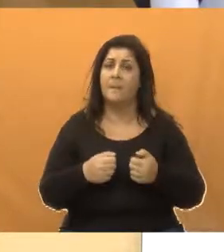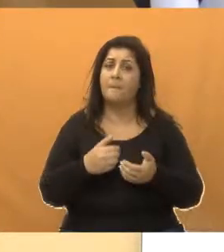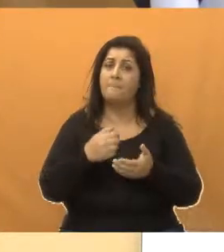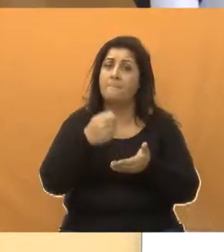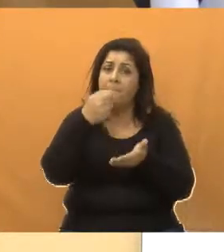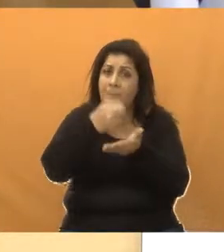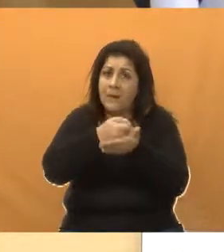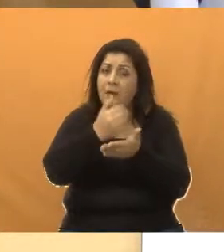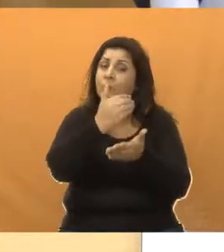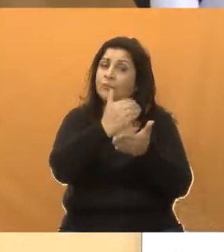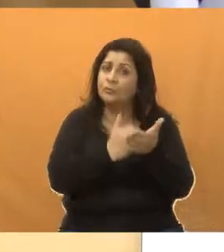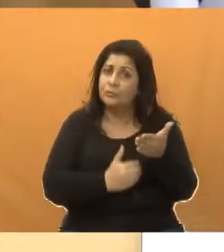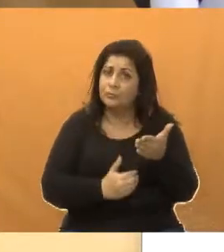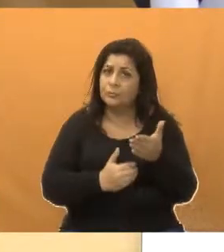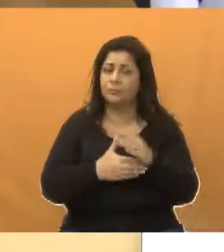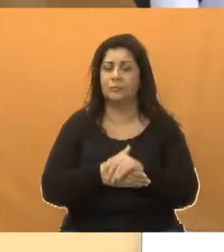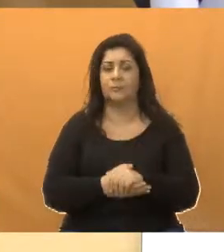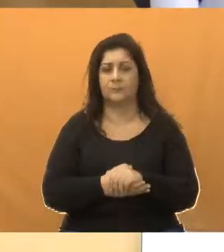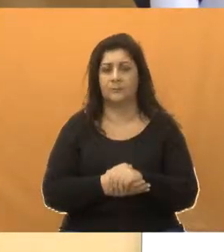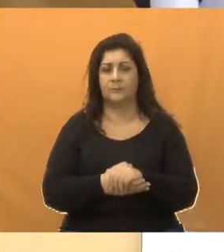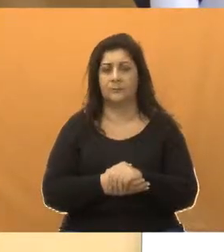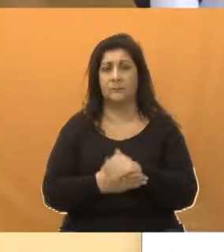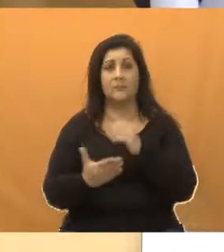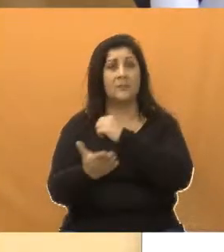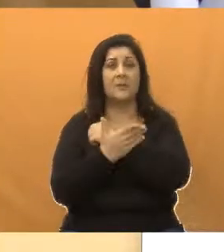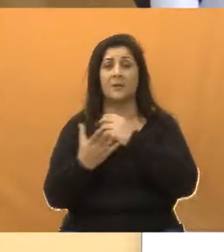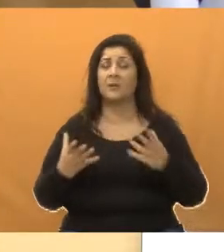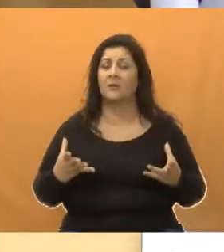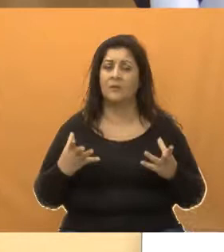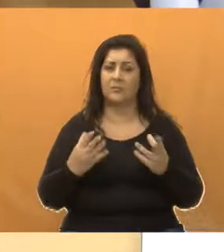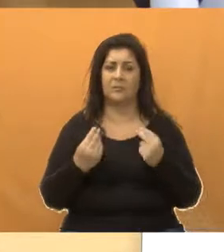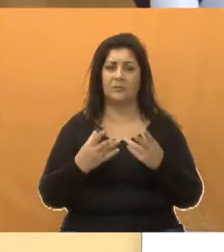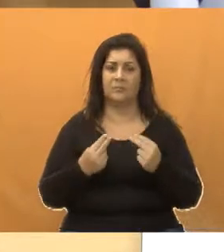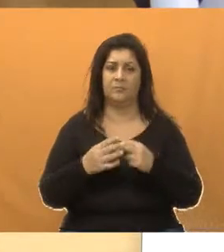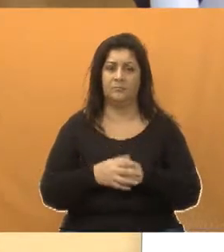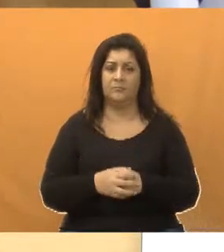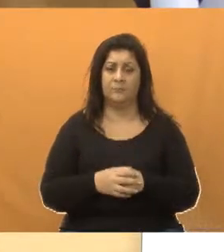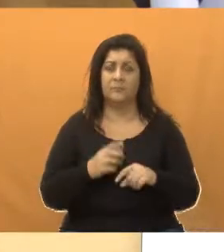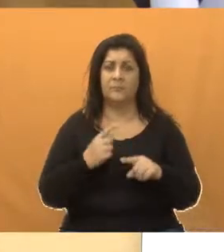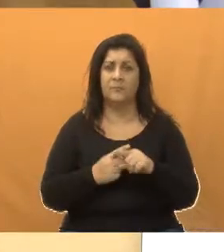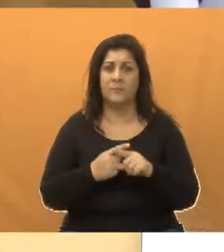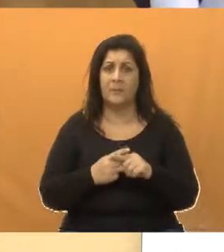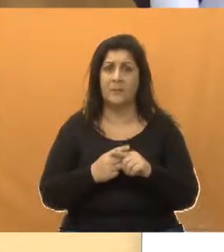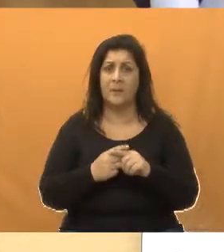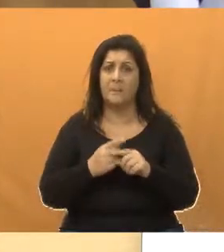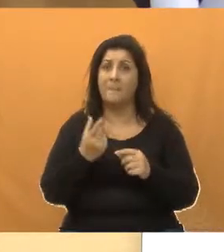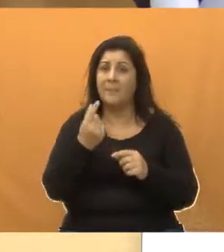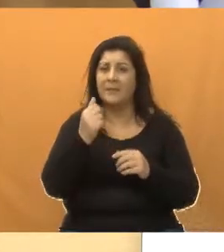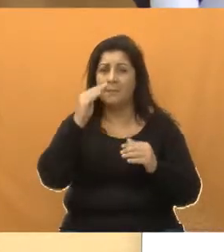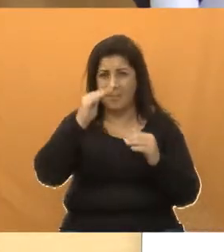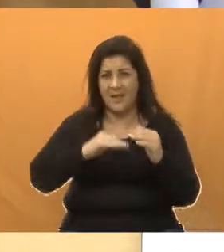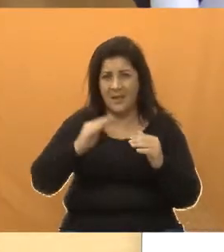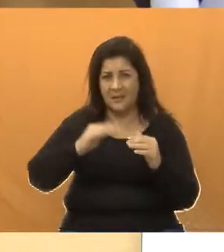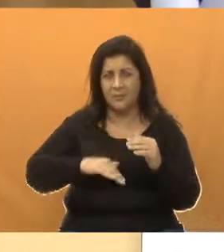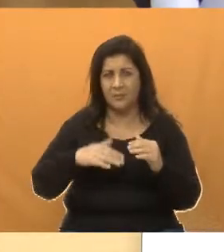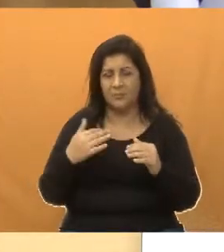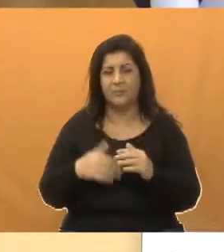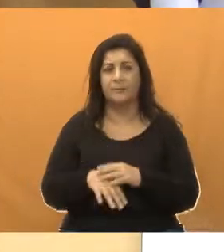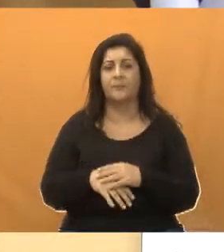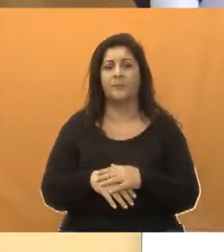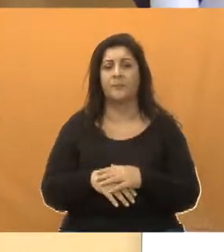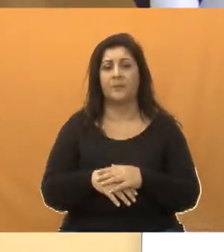valor menor por essa tarifa. Isso ajuda muito, por conta que você reduzindo a tarifa para as camadas que menos